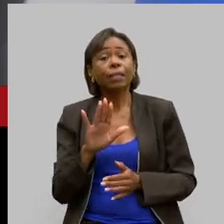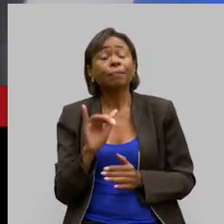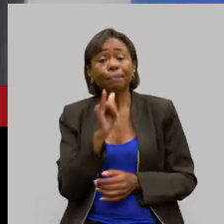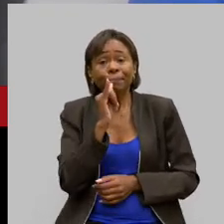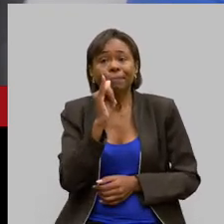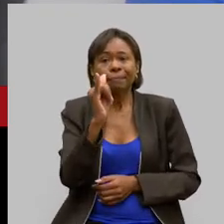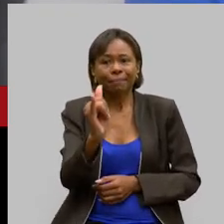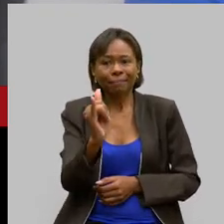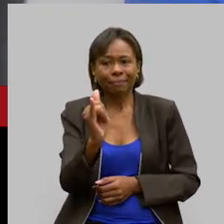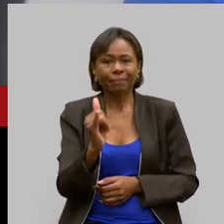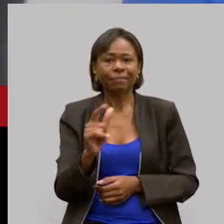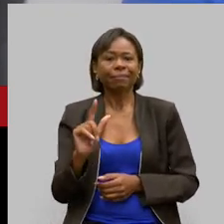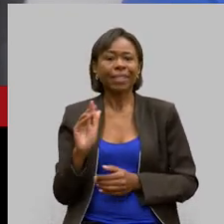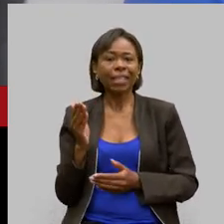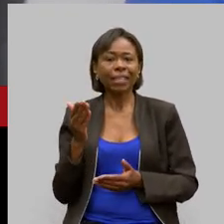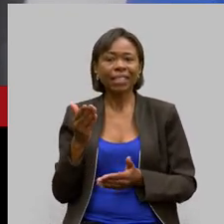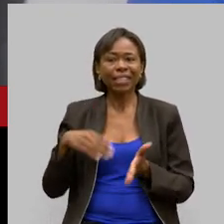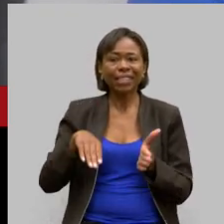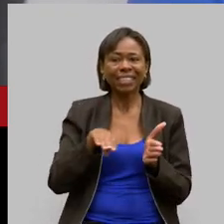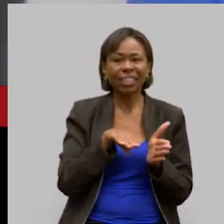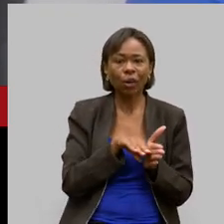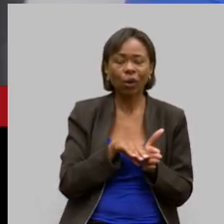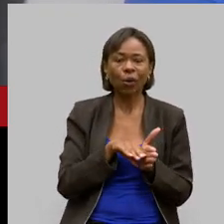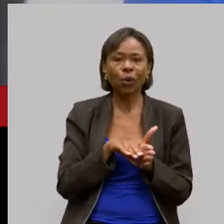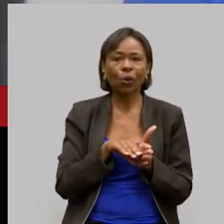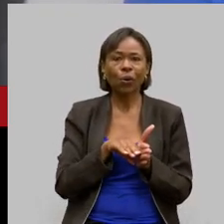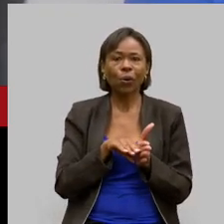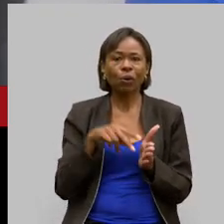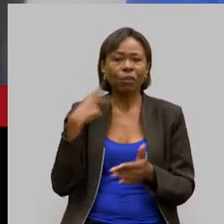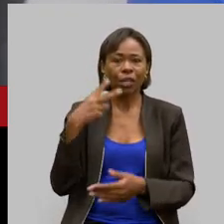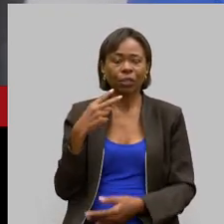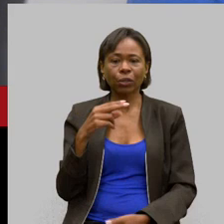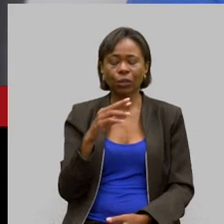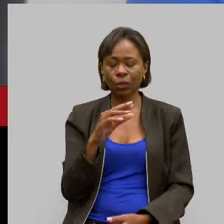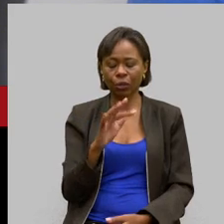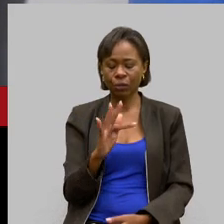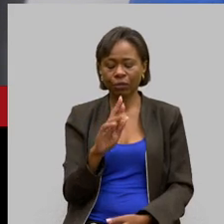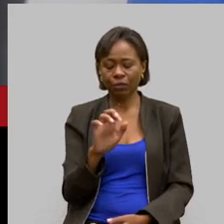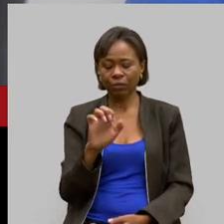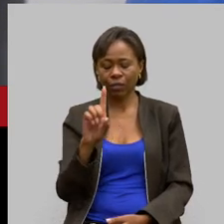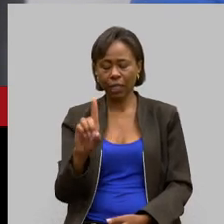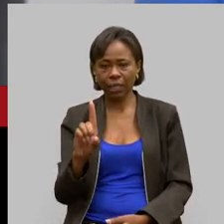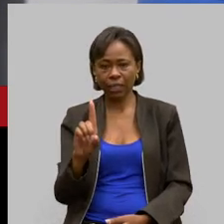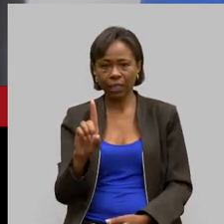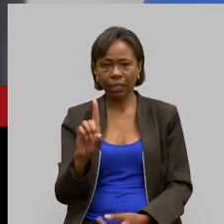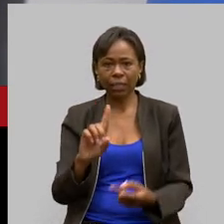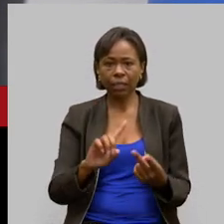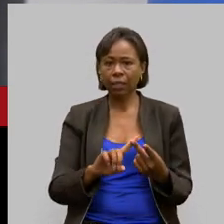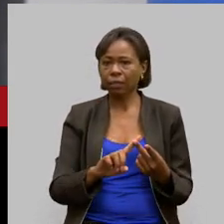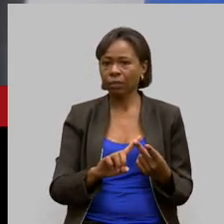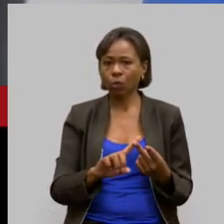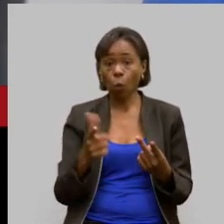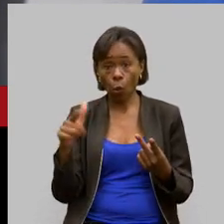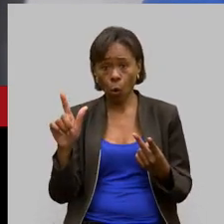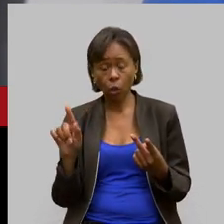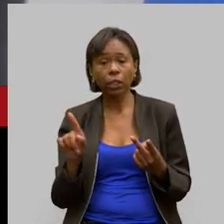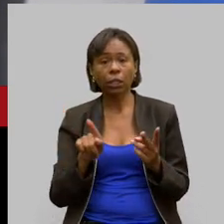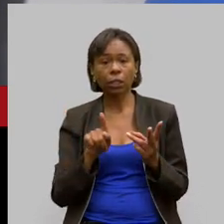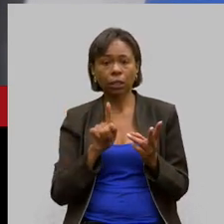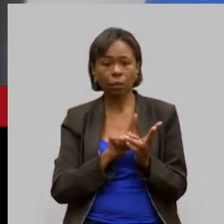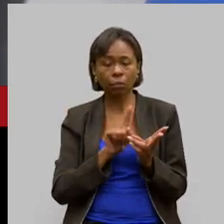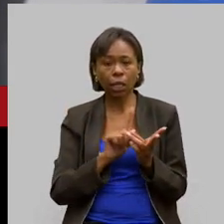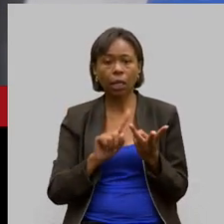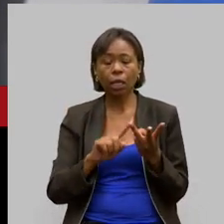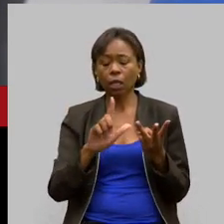ó chegou aqui também o vereador Fred Diamantina o vereador Almir carteiro Diamantina a representante do